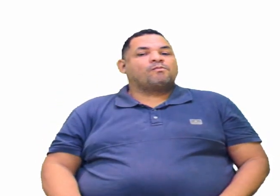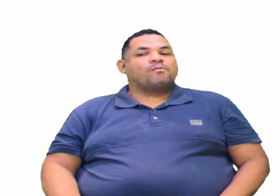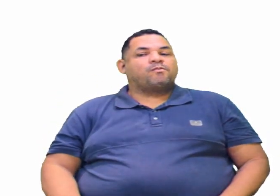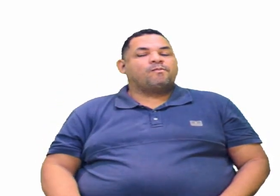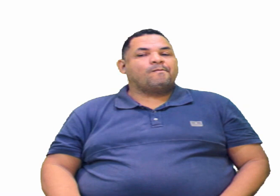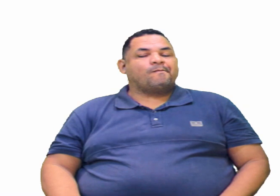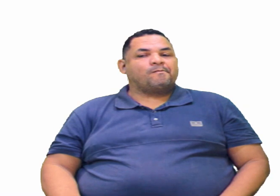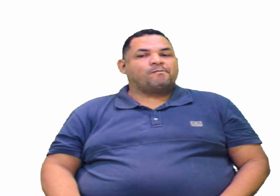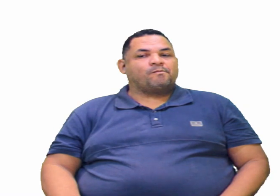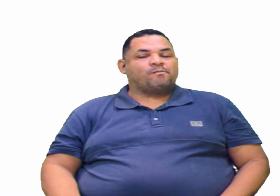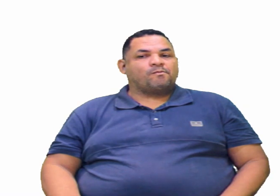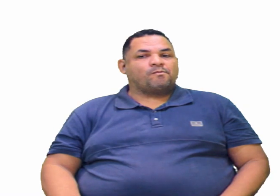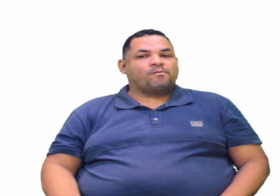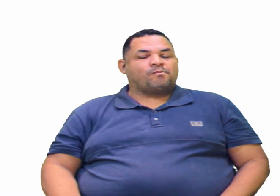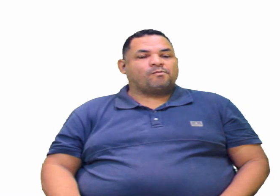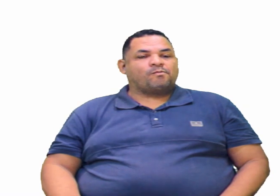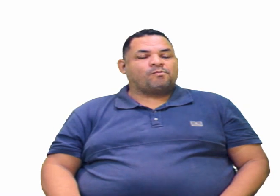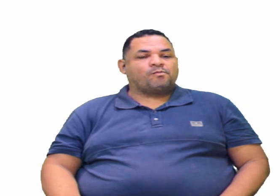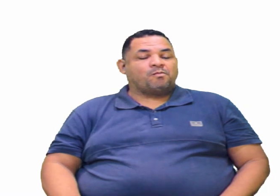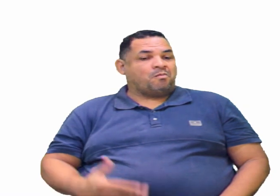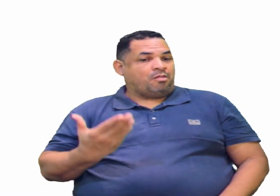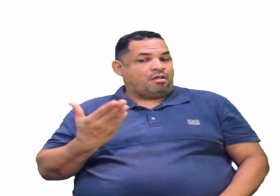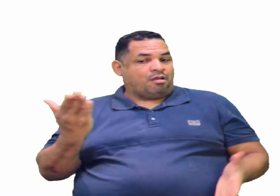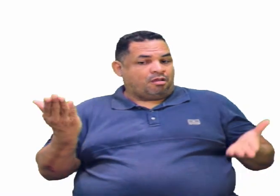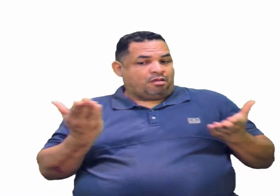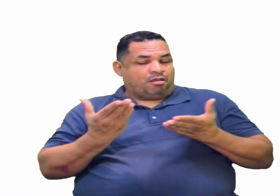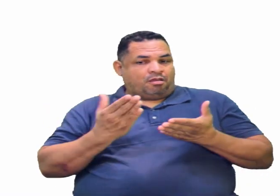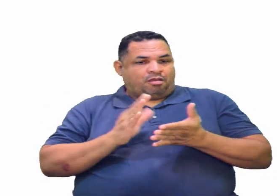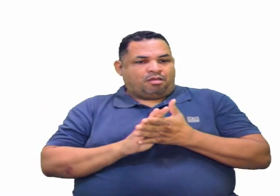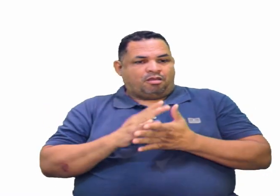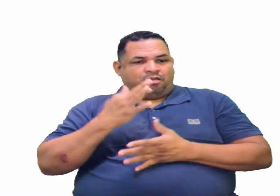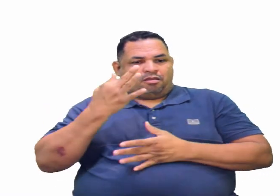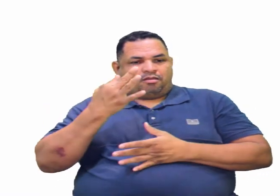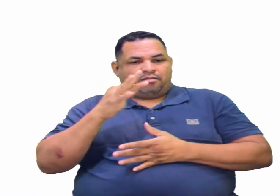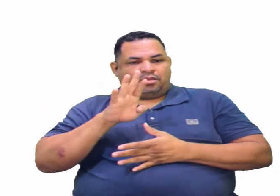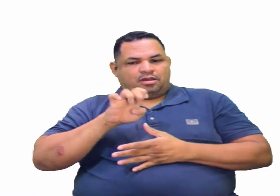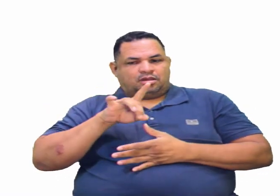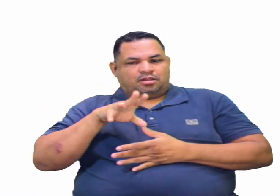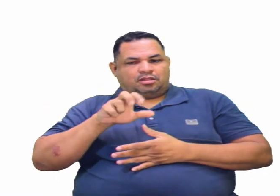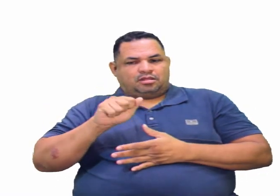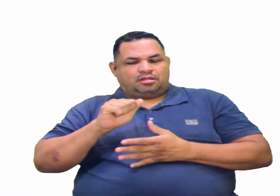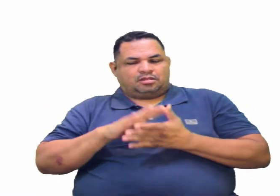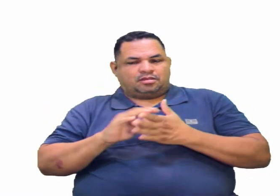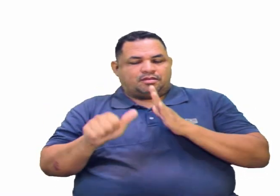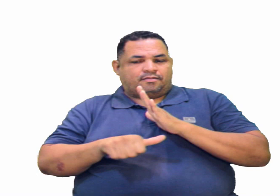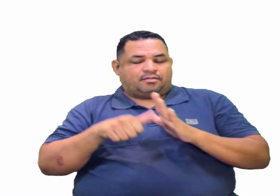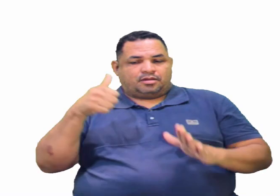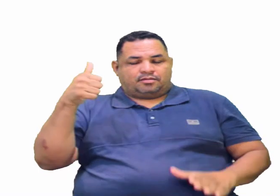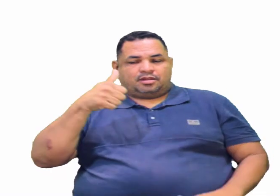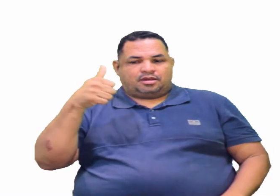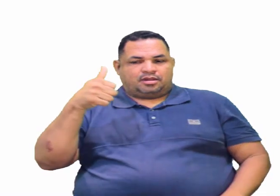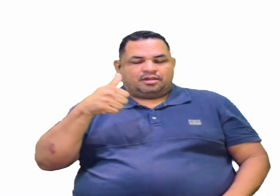Então, nesse caso, de cara, a fenilamina, ela é primária.